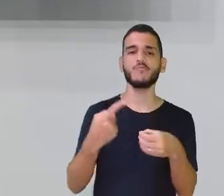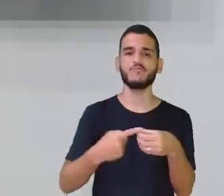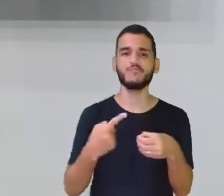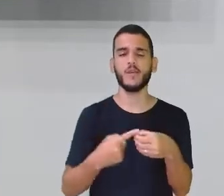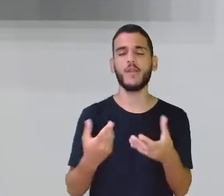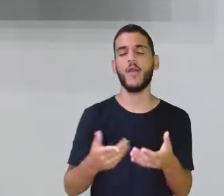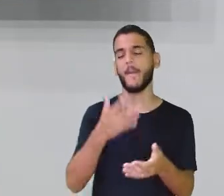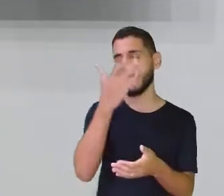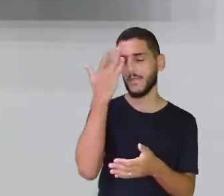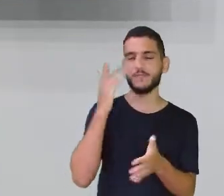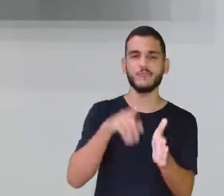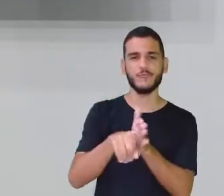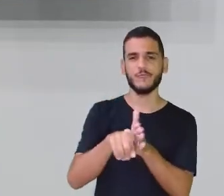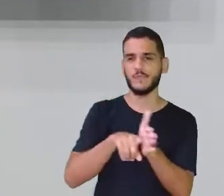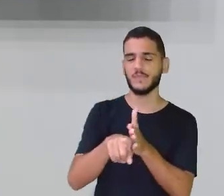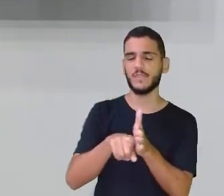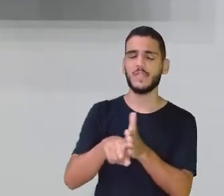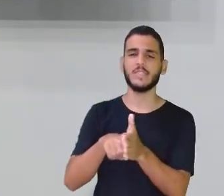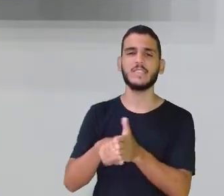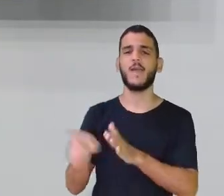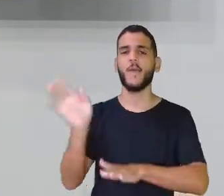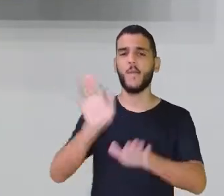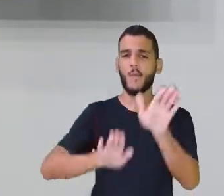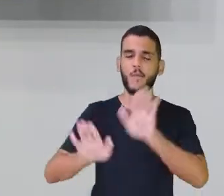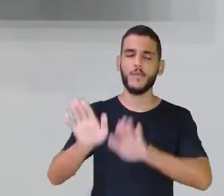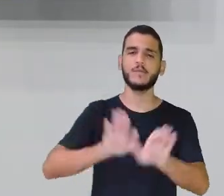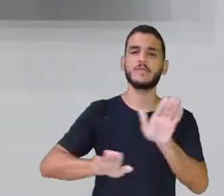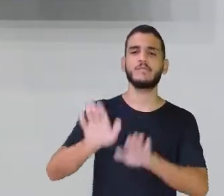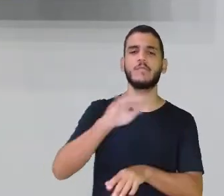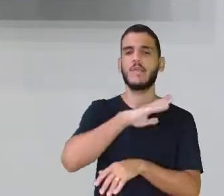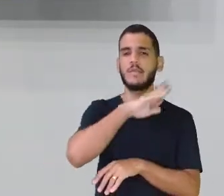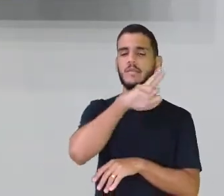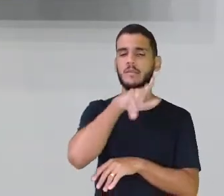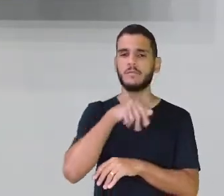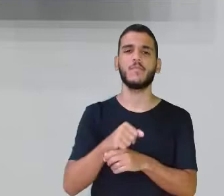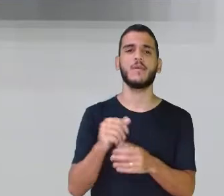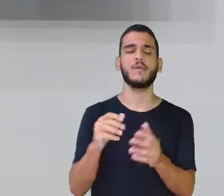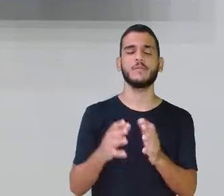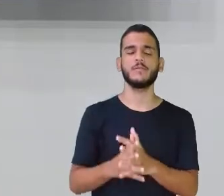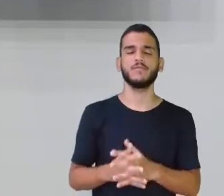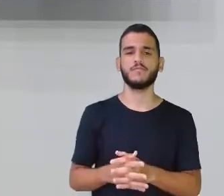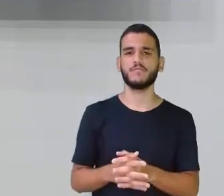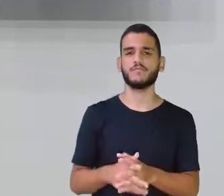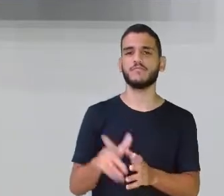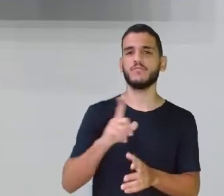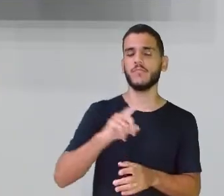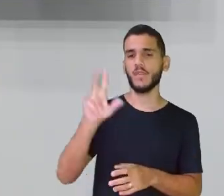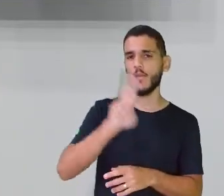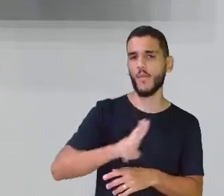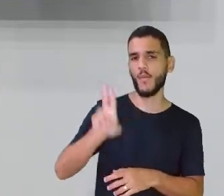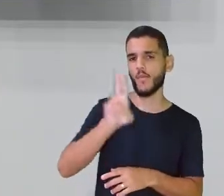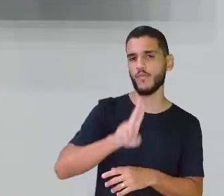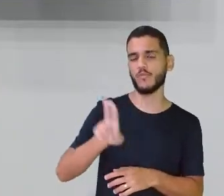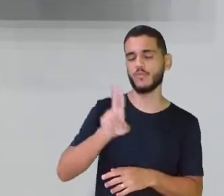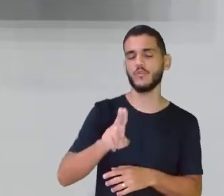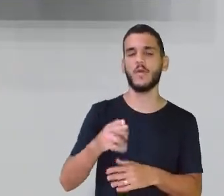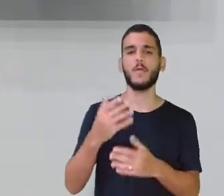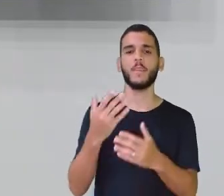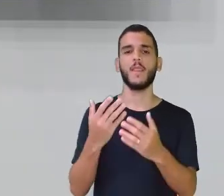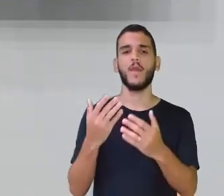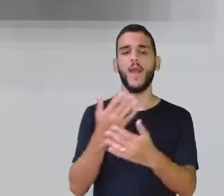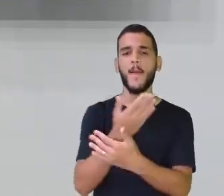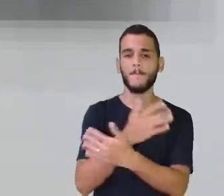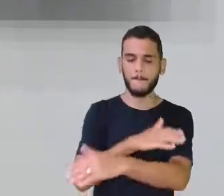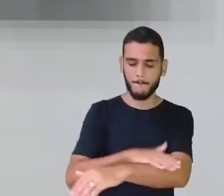são especializadas em criar ele, em cuidar desses tipos de animais, que eles utilizam a pele, quer dizer, a